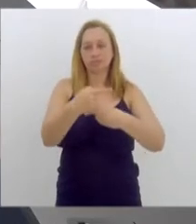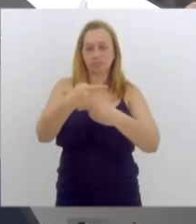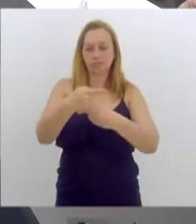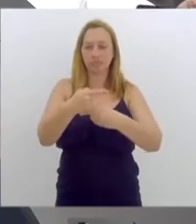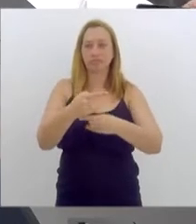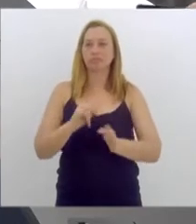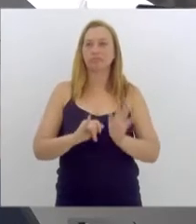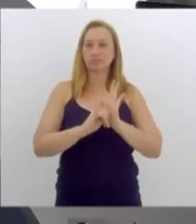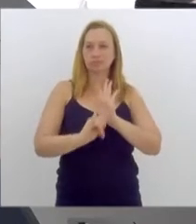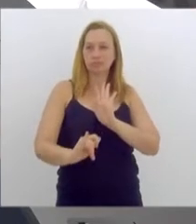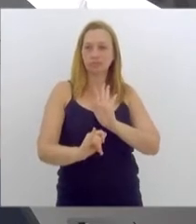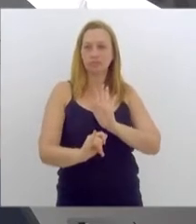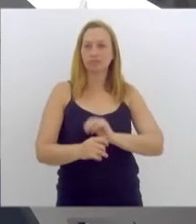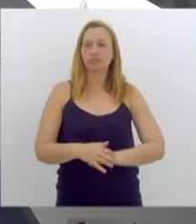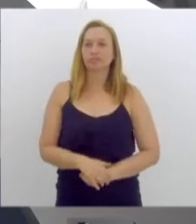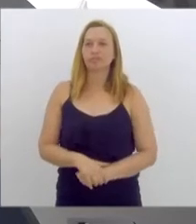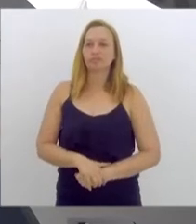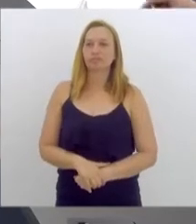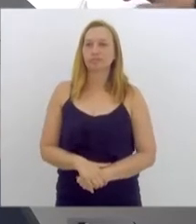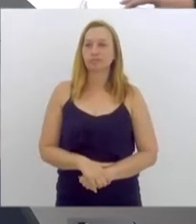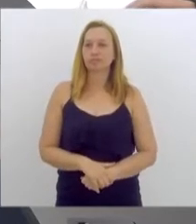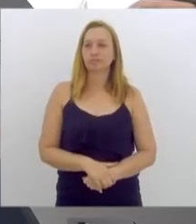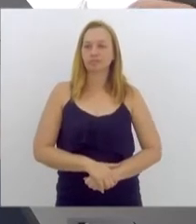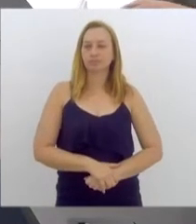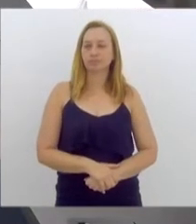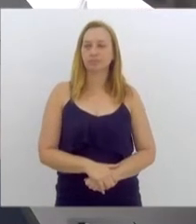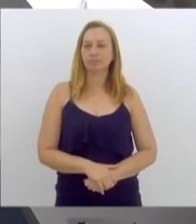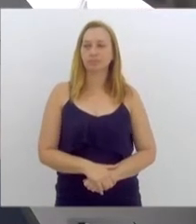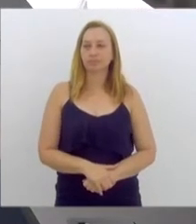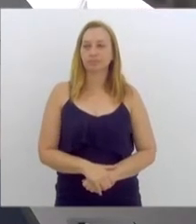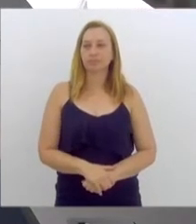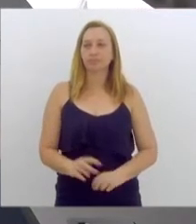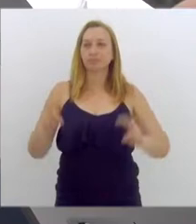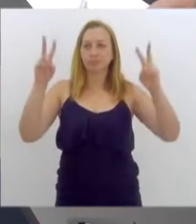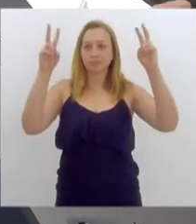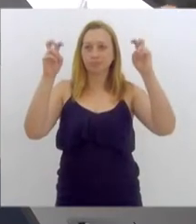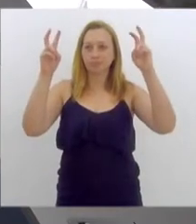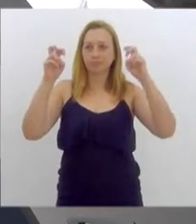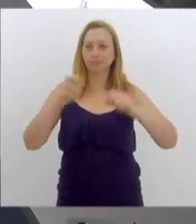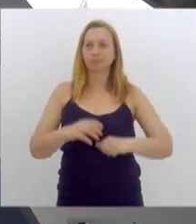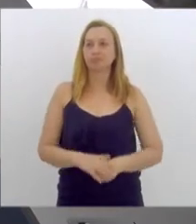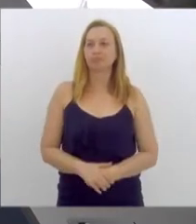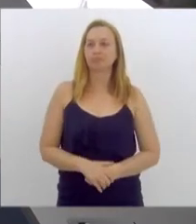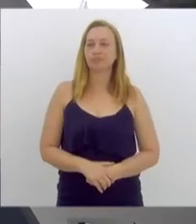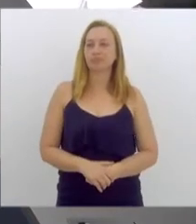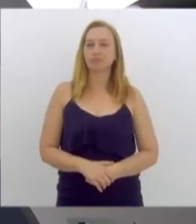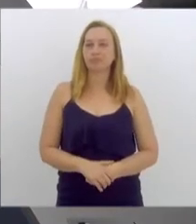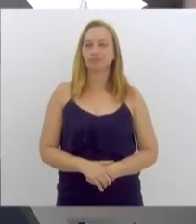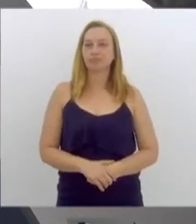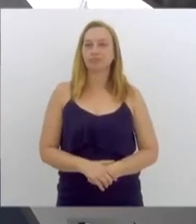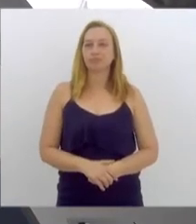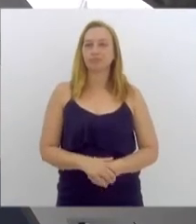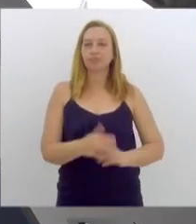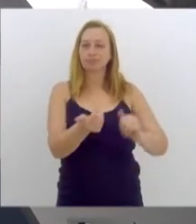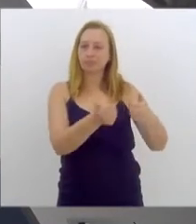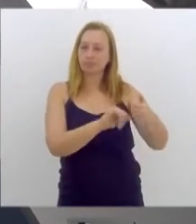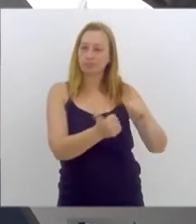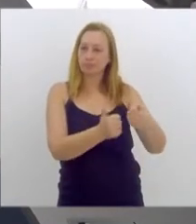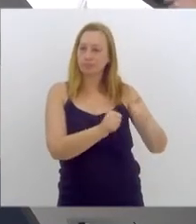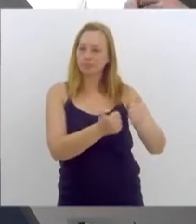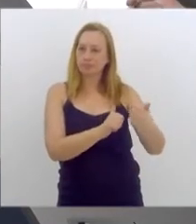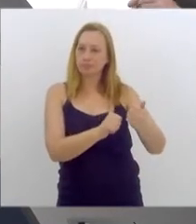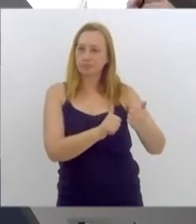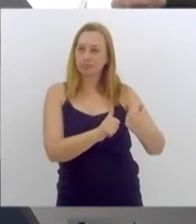publicado com o seguinte tema demonstração e avaliação